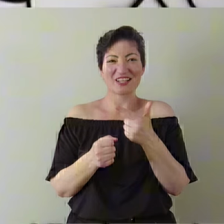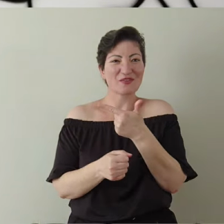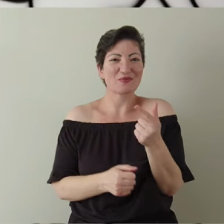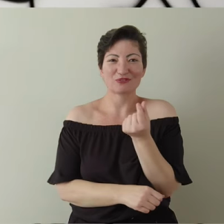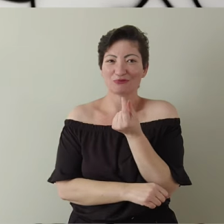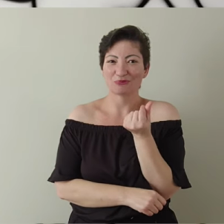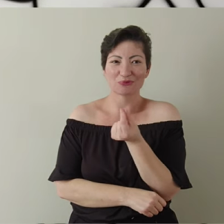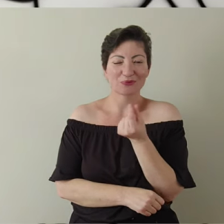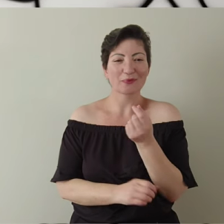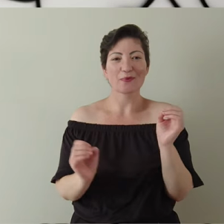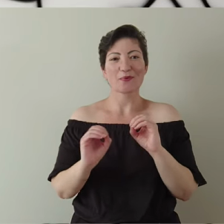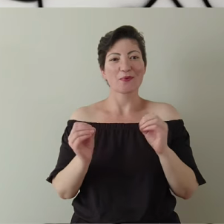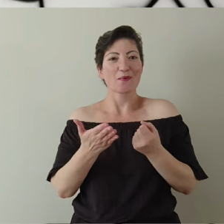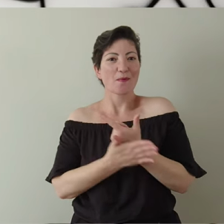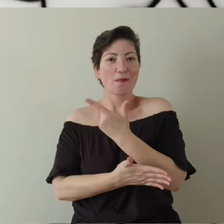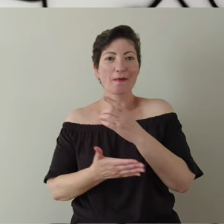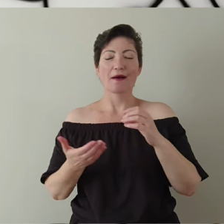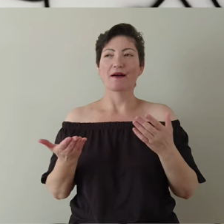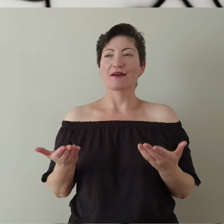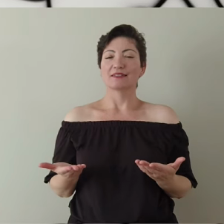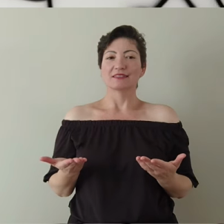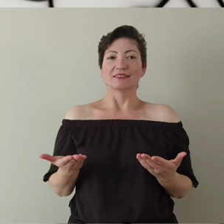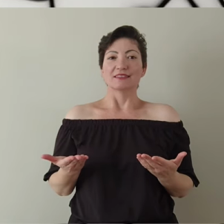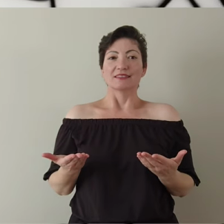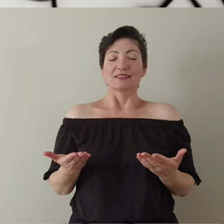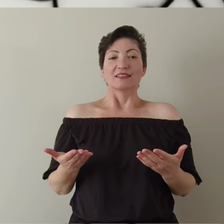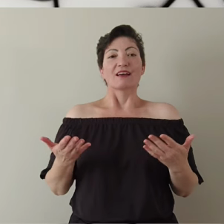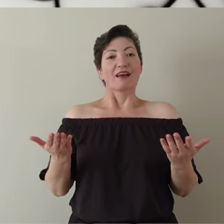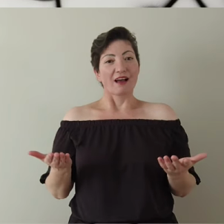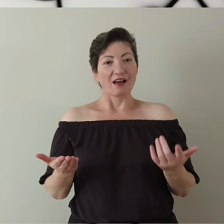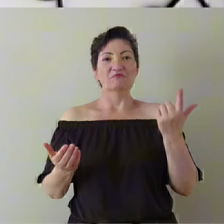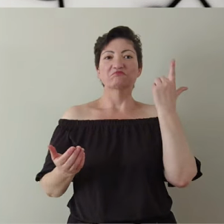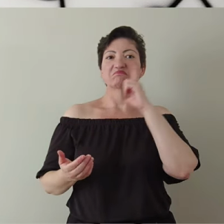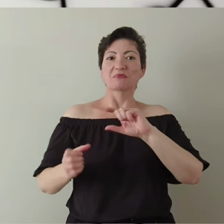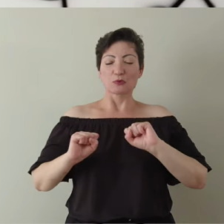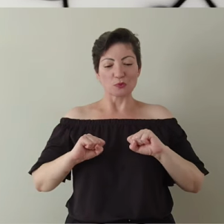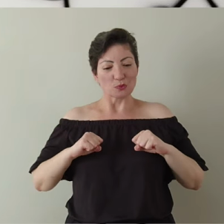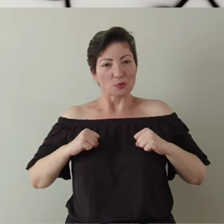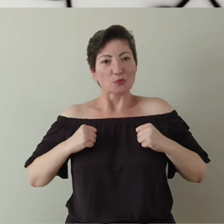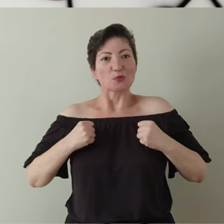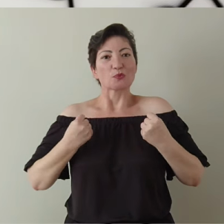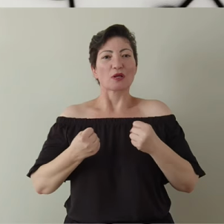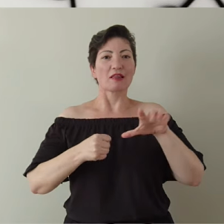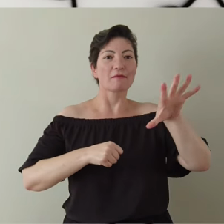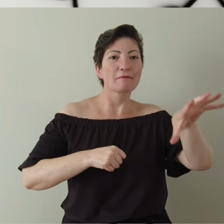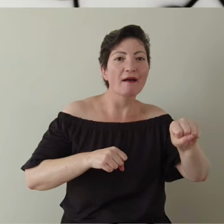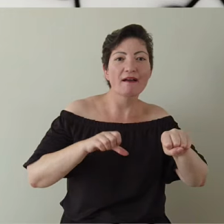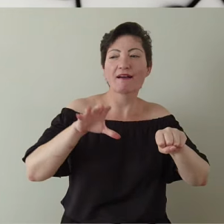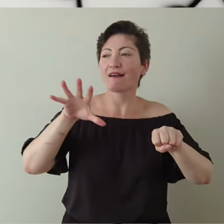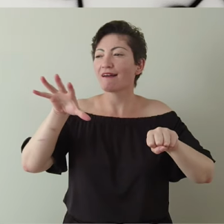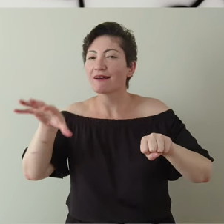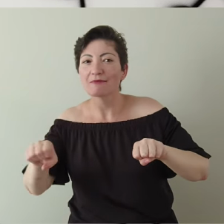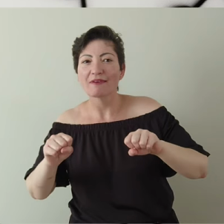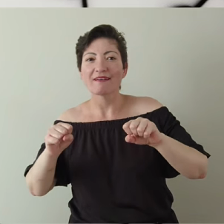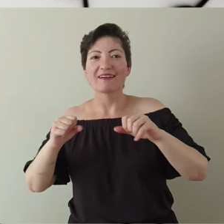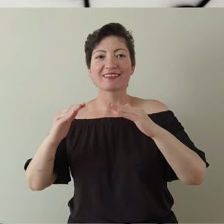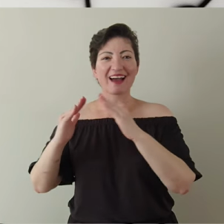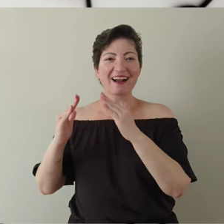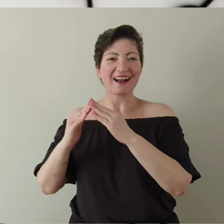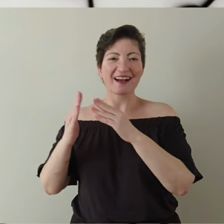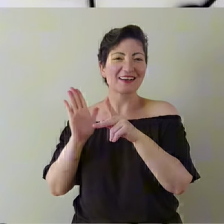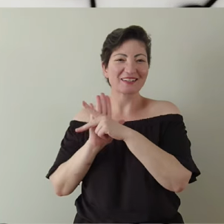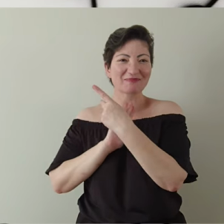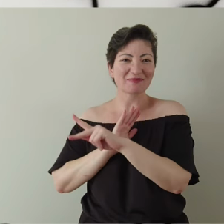tinha dinheiro para comprar nada para fazer cenário, e mesmo assim a gente começou a pegar coisas da casa e